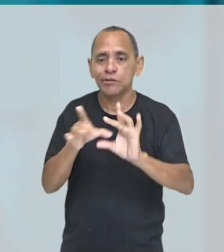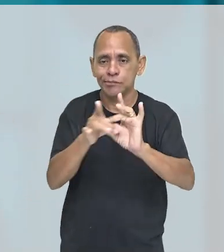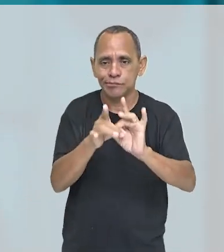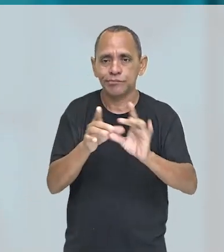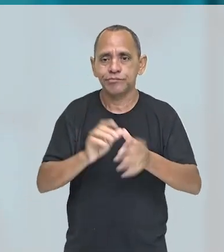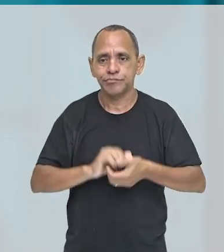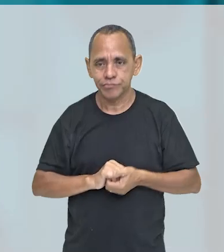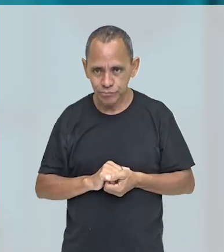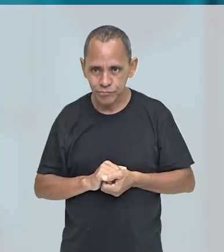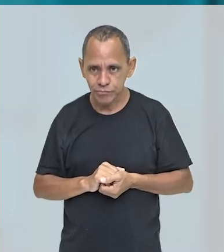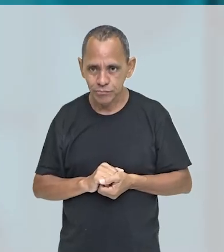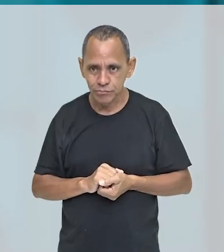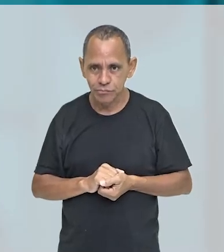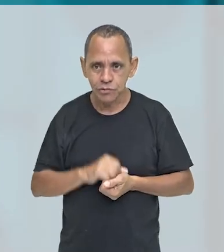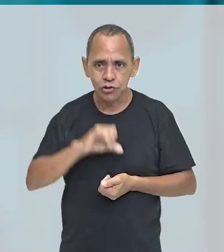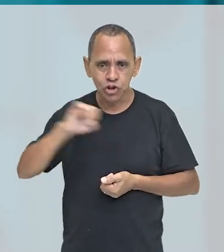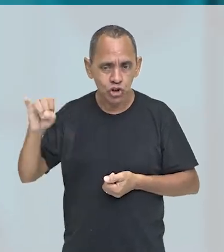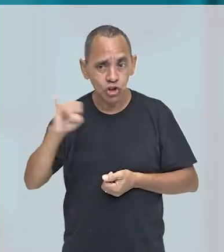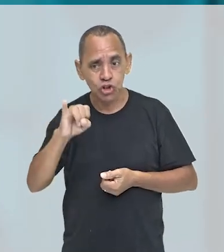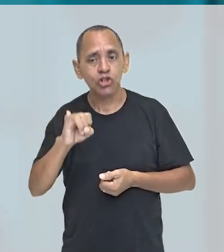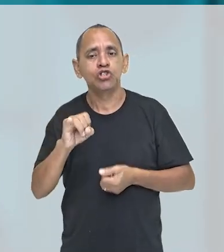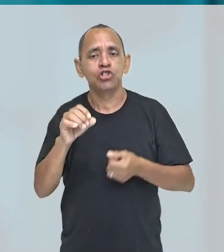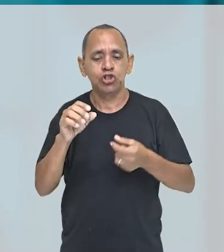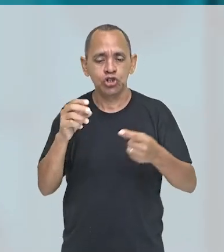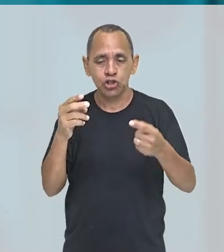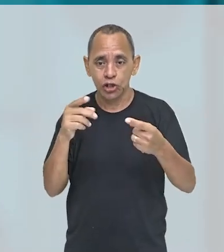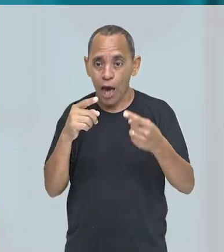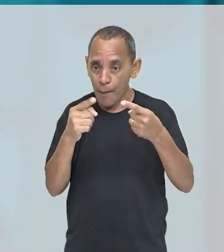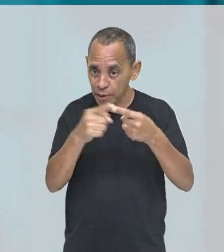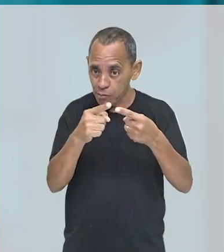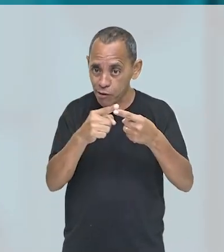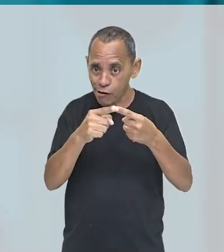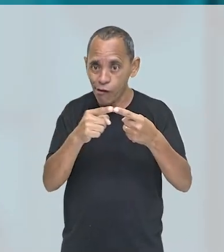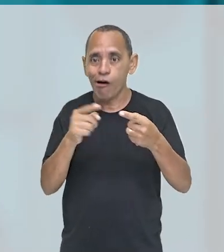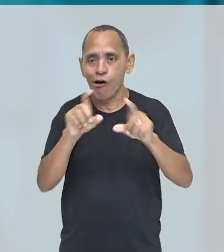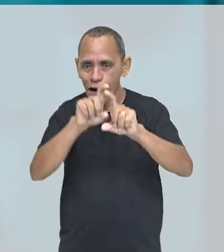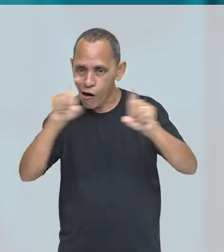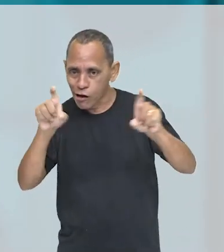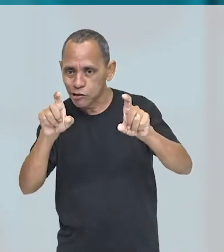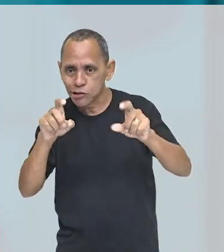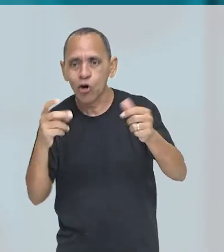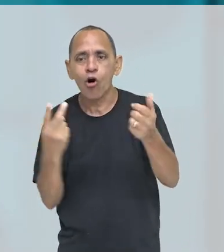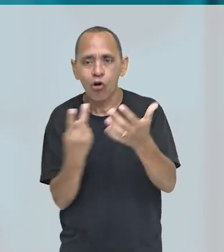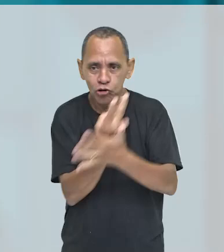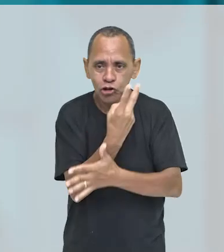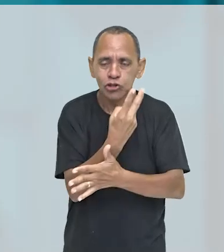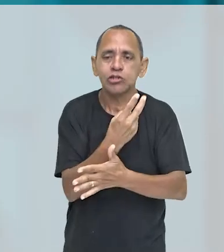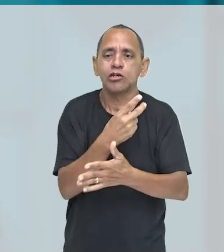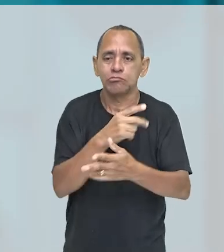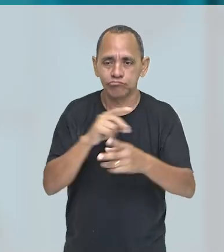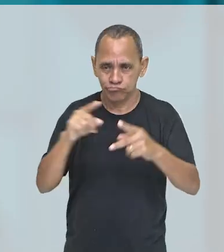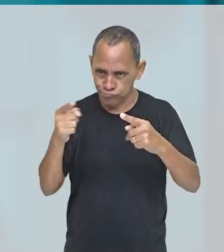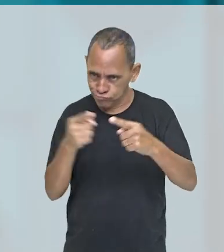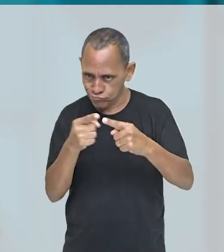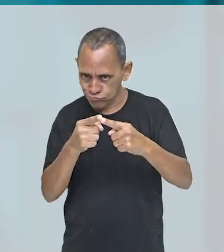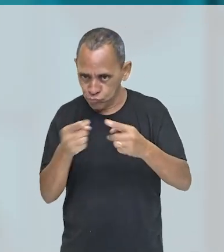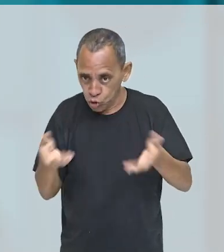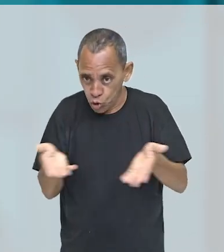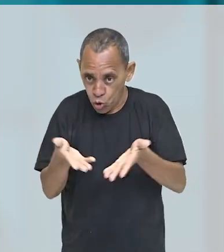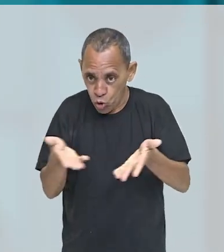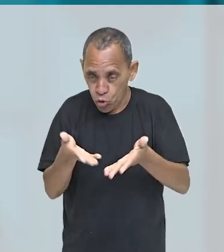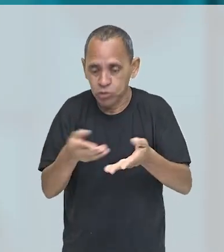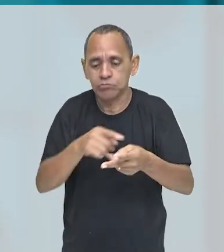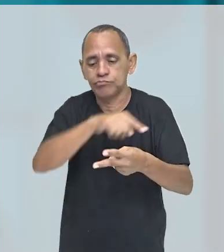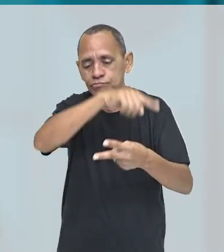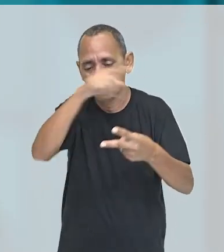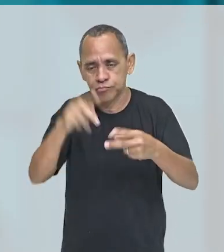a outra também acontecerá. Então, ela sempre, a condicional, né, ela vai estar sempre no presente e a